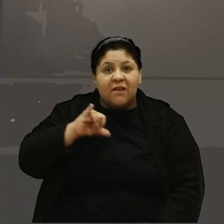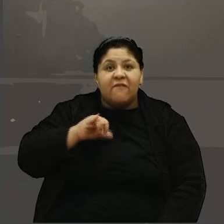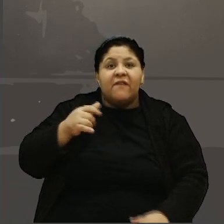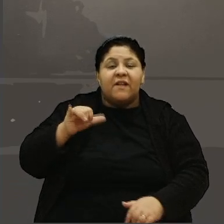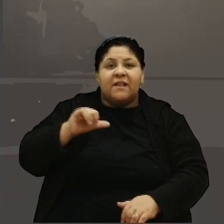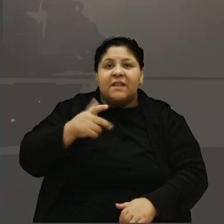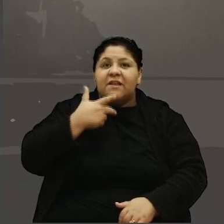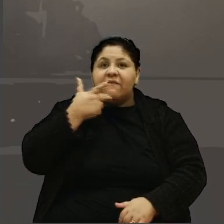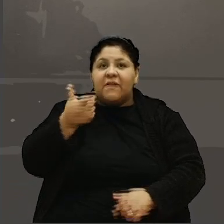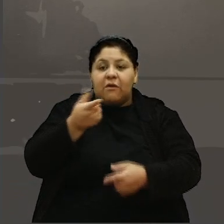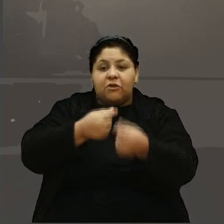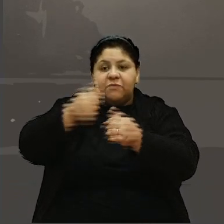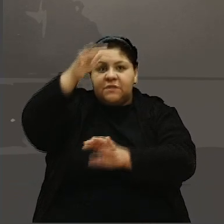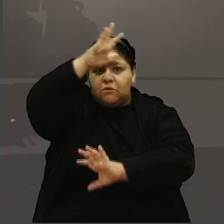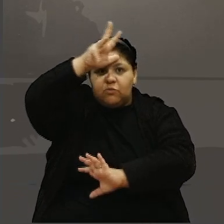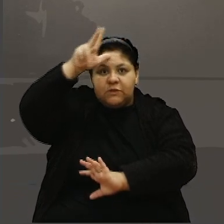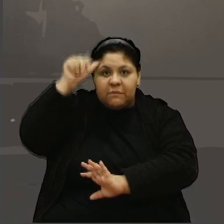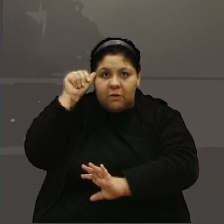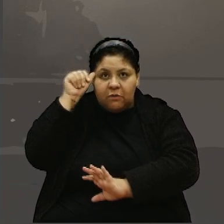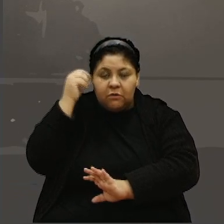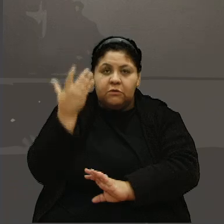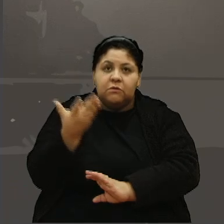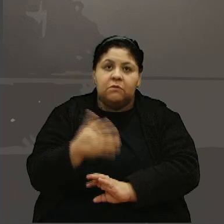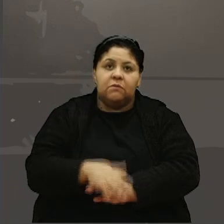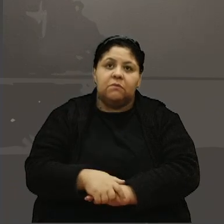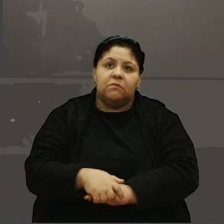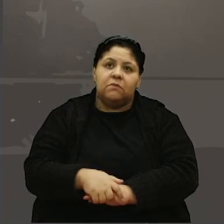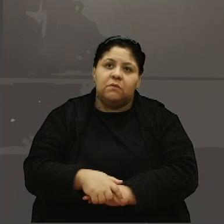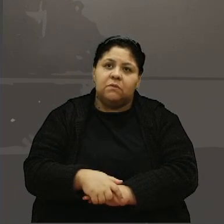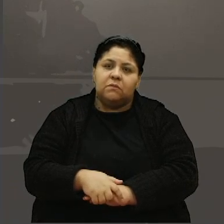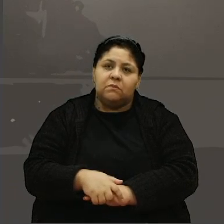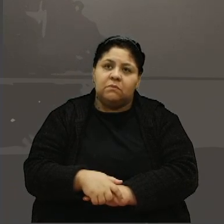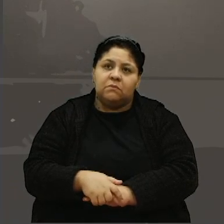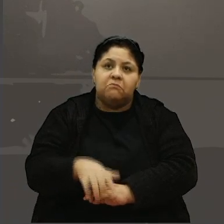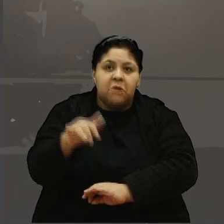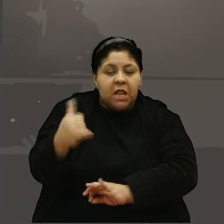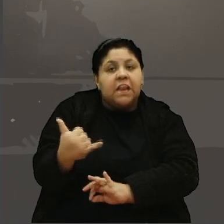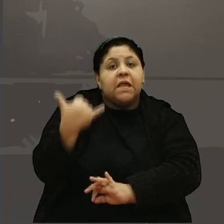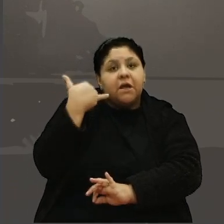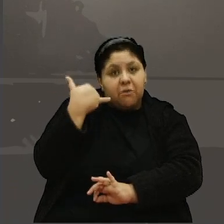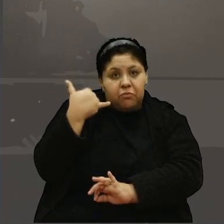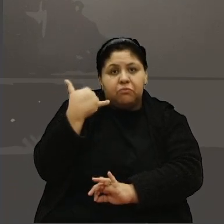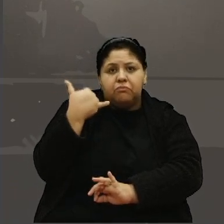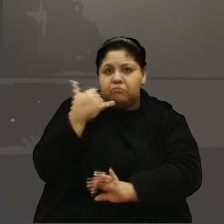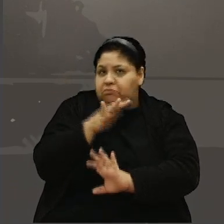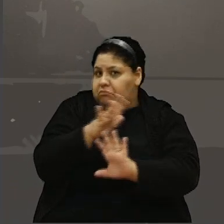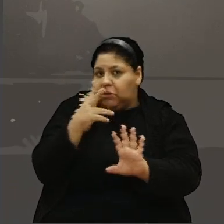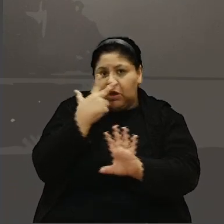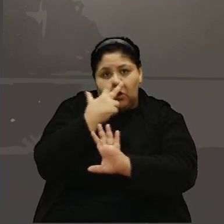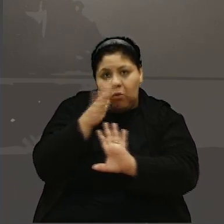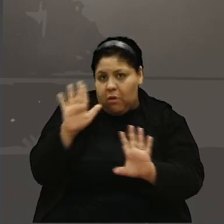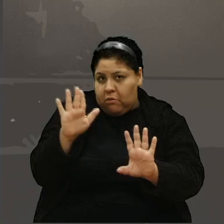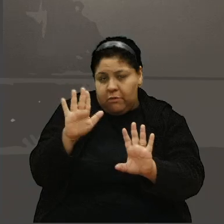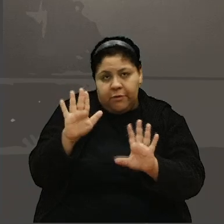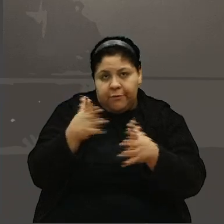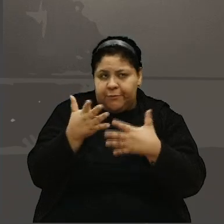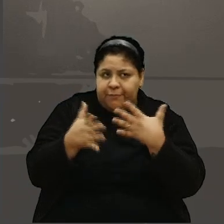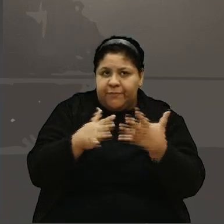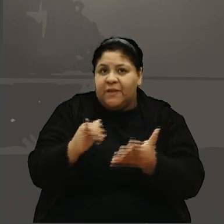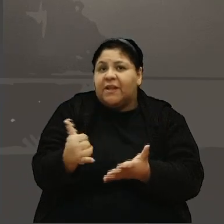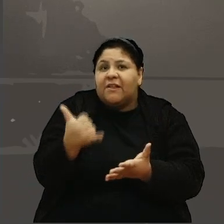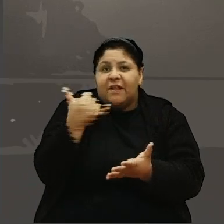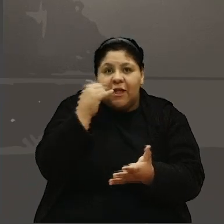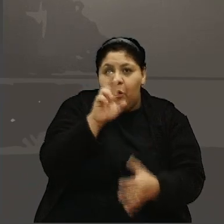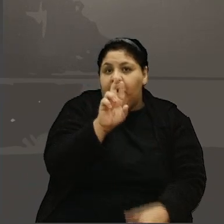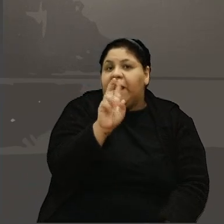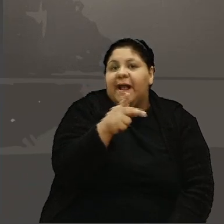administração municipal. Ligamos É a mesma coisa, mas vamos dizer assim, vamos ligar para o RH